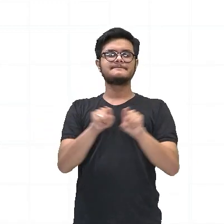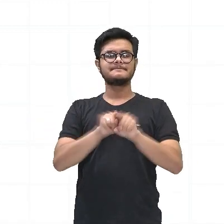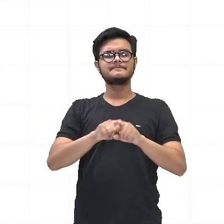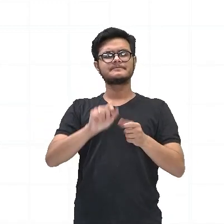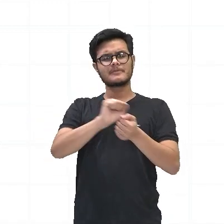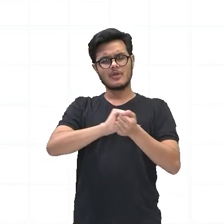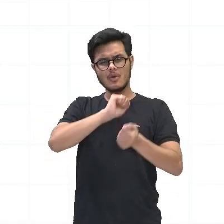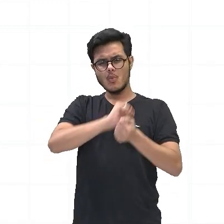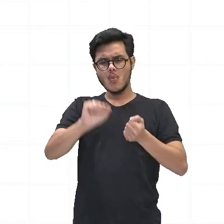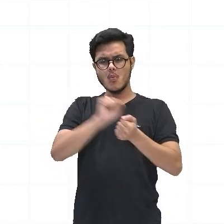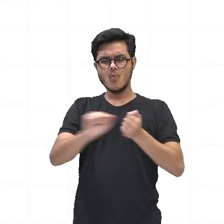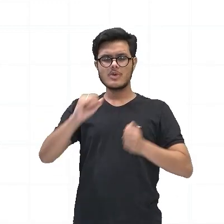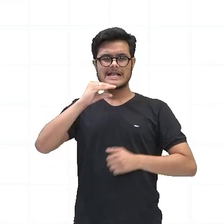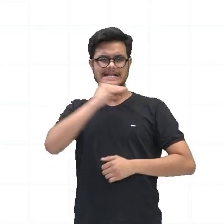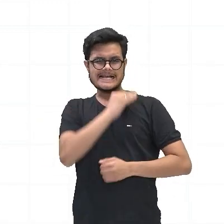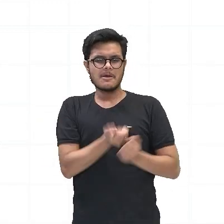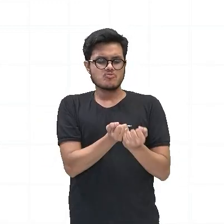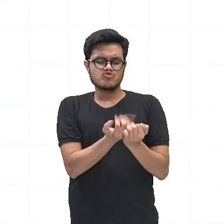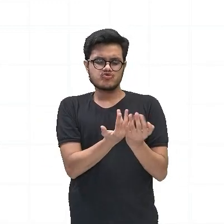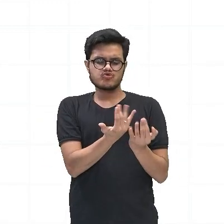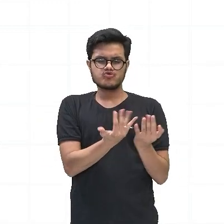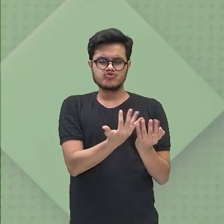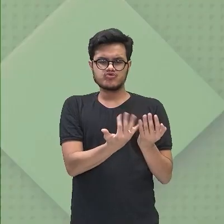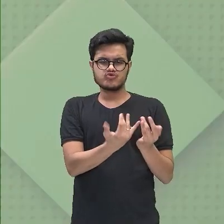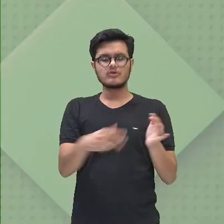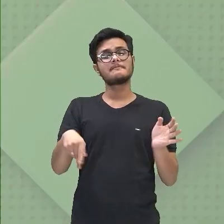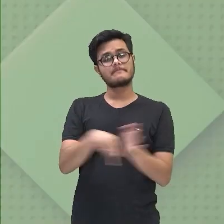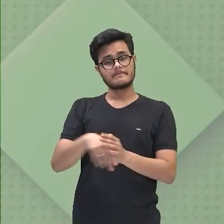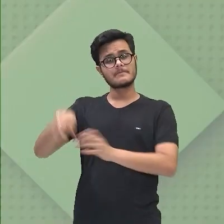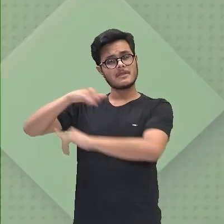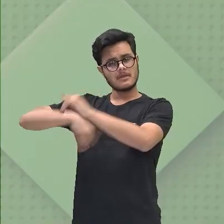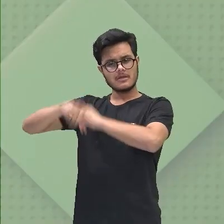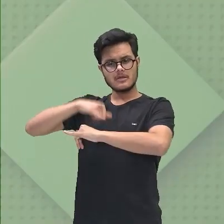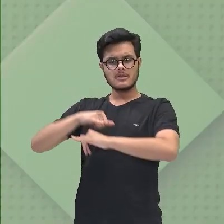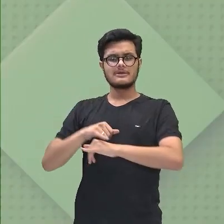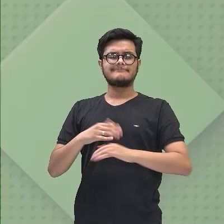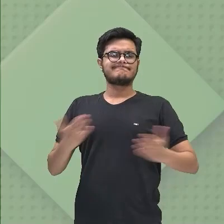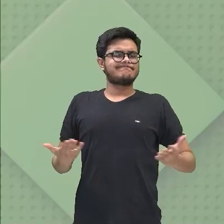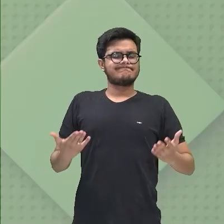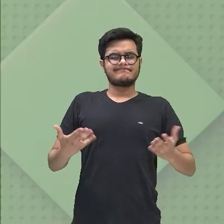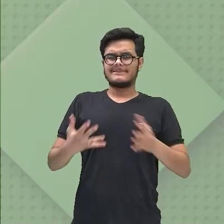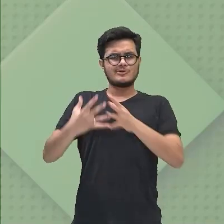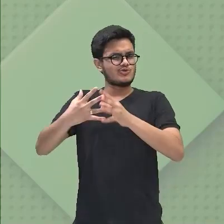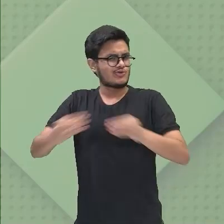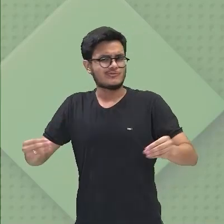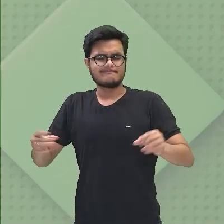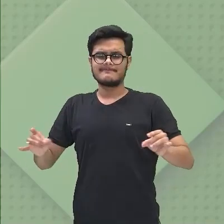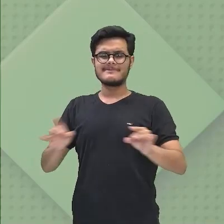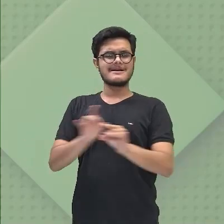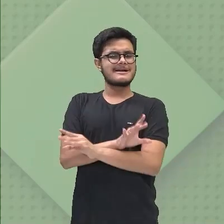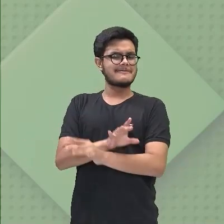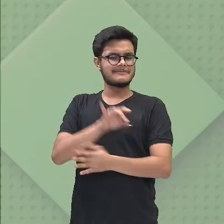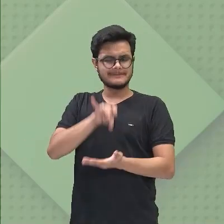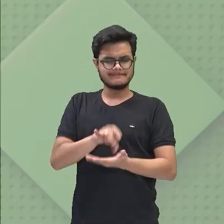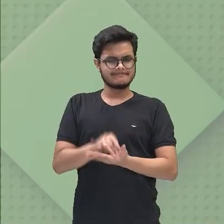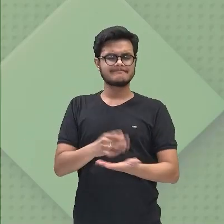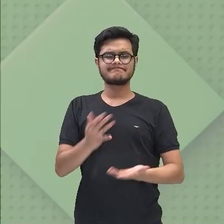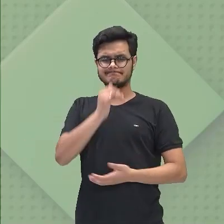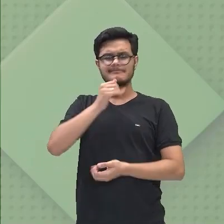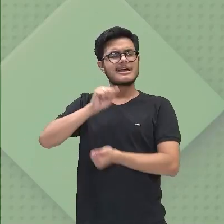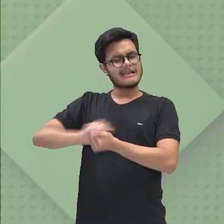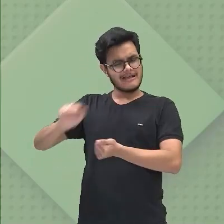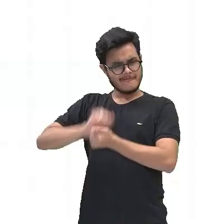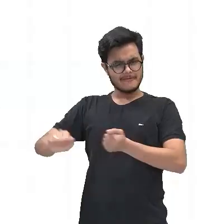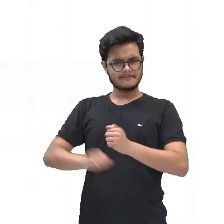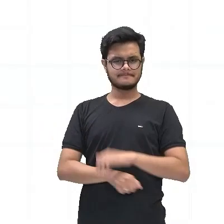do calor, Então, essa daí é uma fonte de energia considerada não renovável, E o exemplo foi aí o carvão